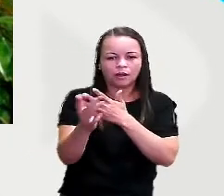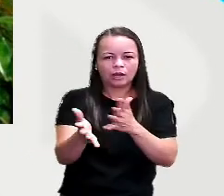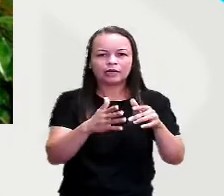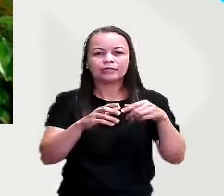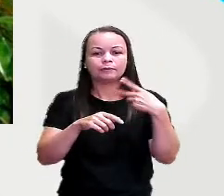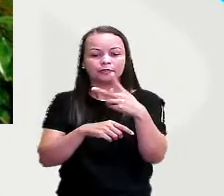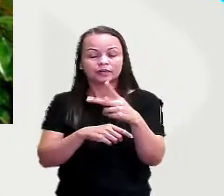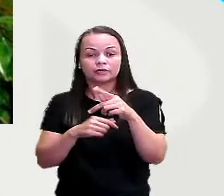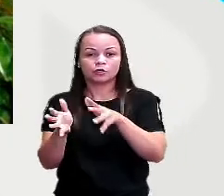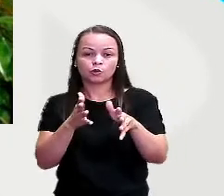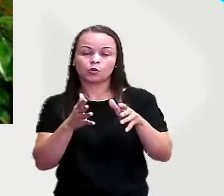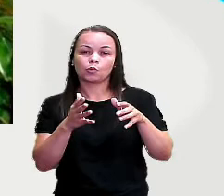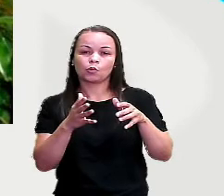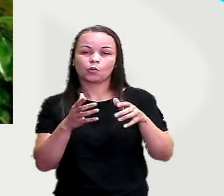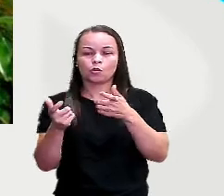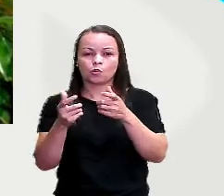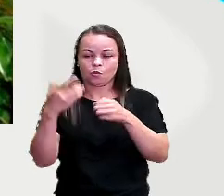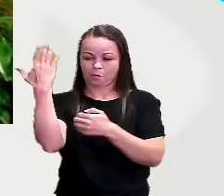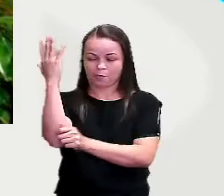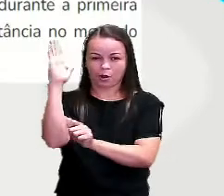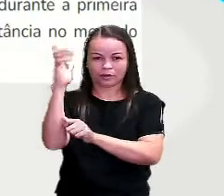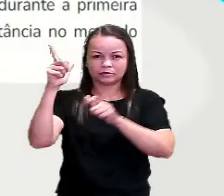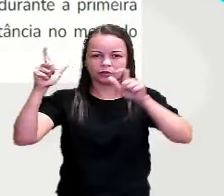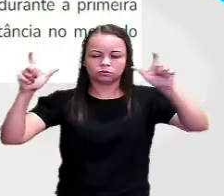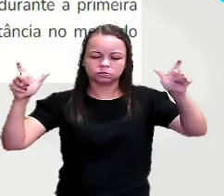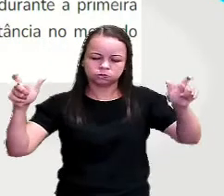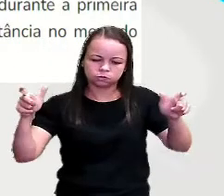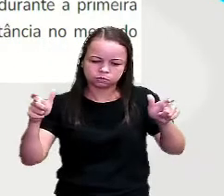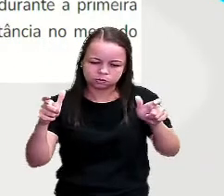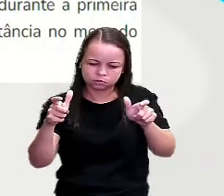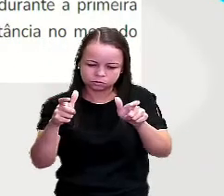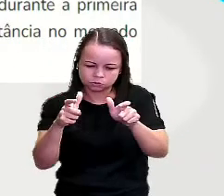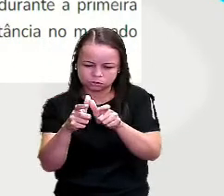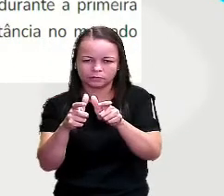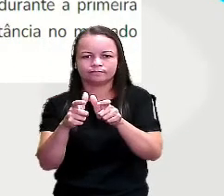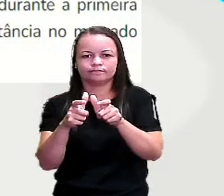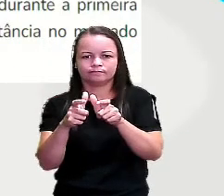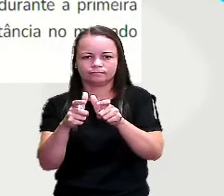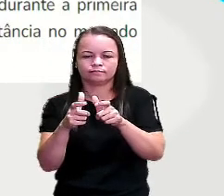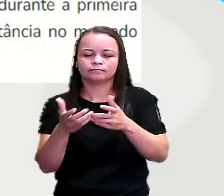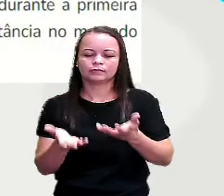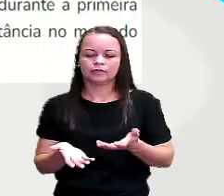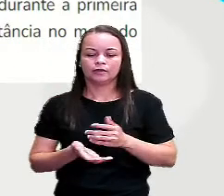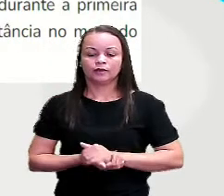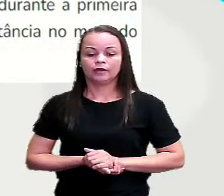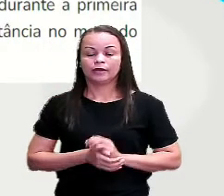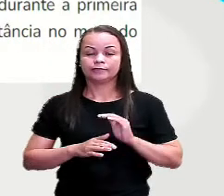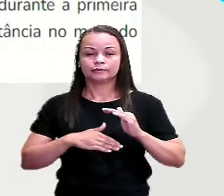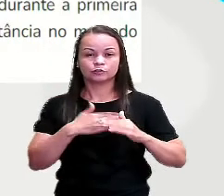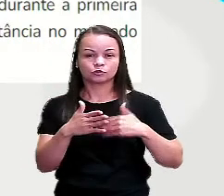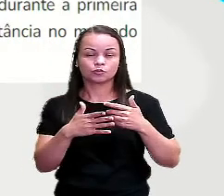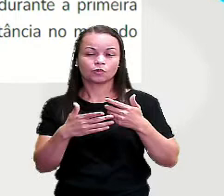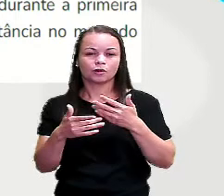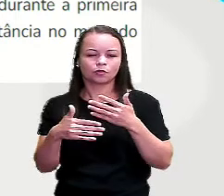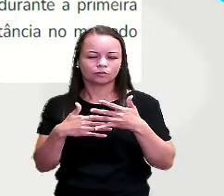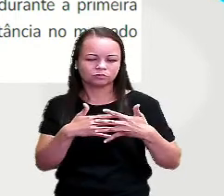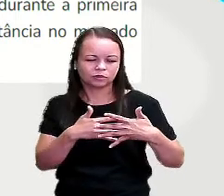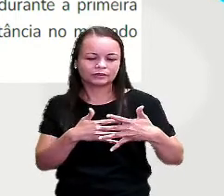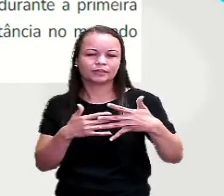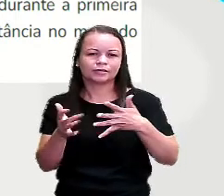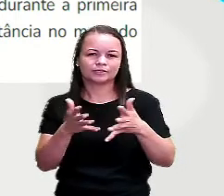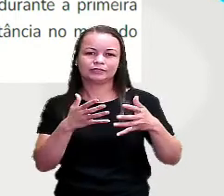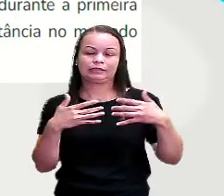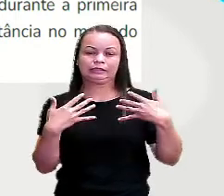ficar extinto, deixar de existir aqui no Brasil, certo? Depois de uma longa e intensa exploração